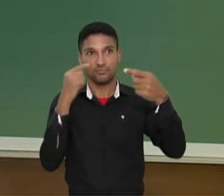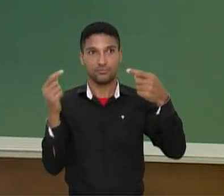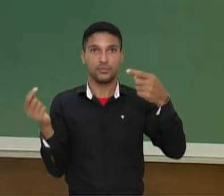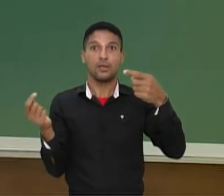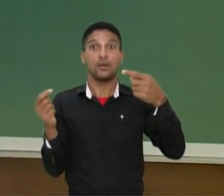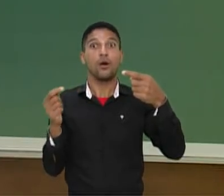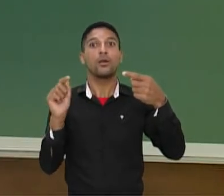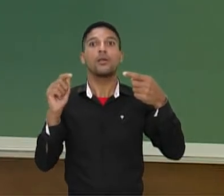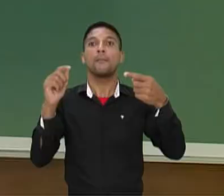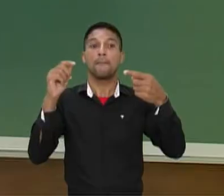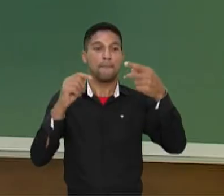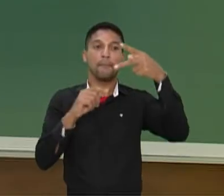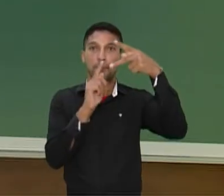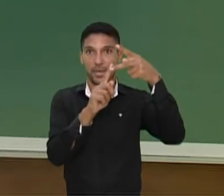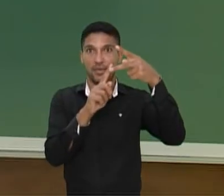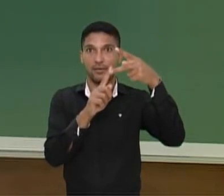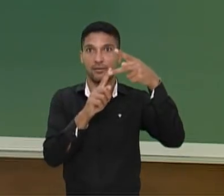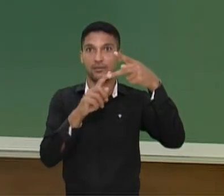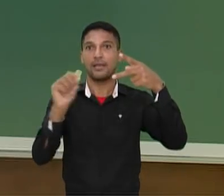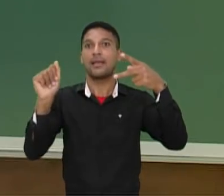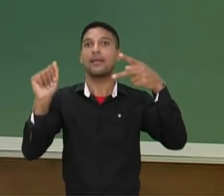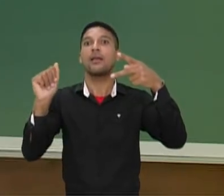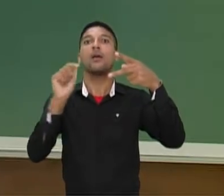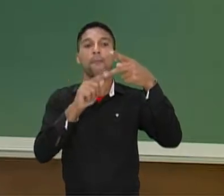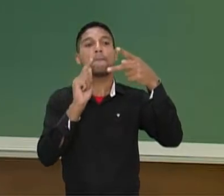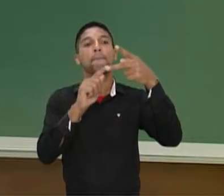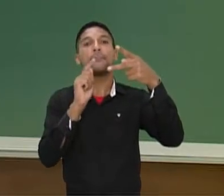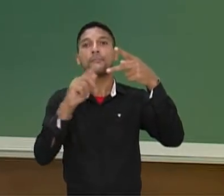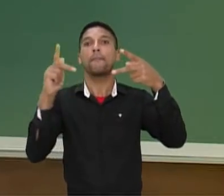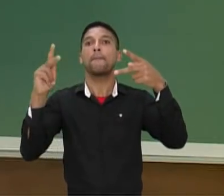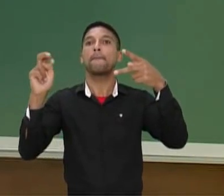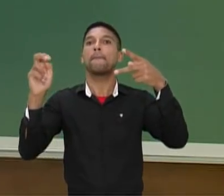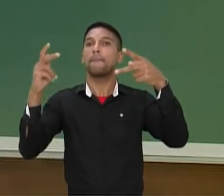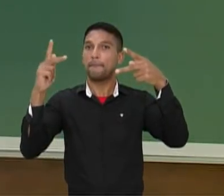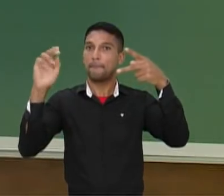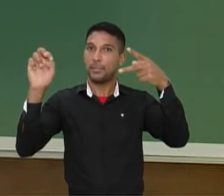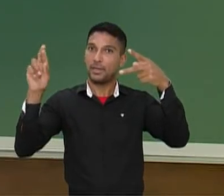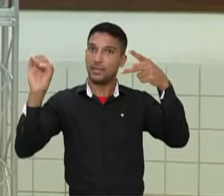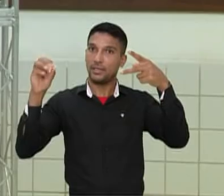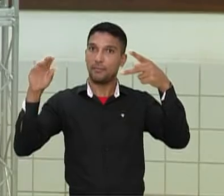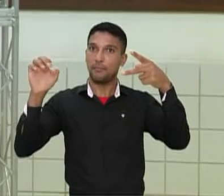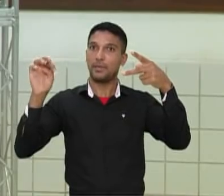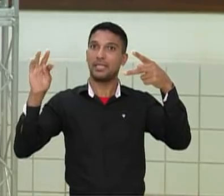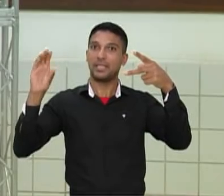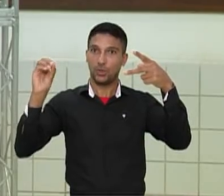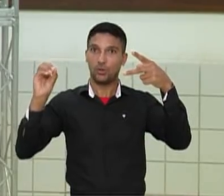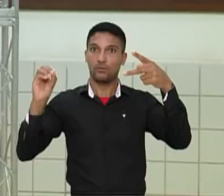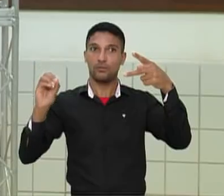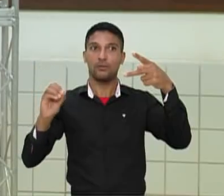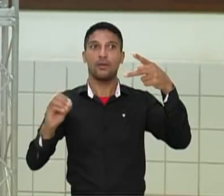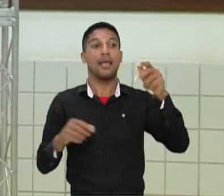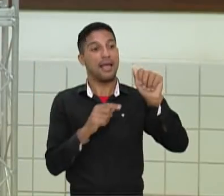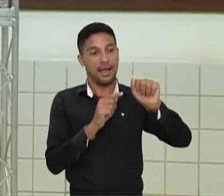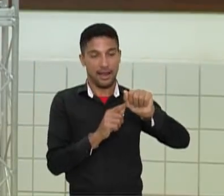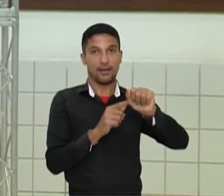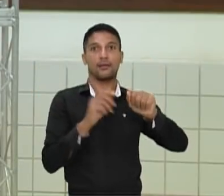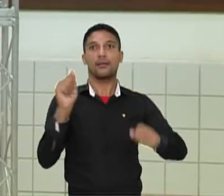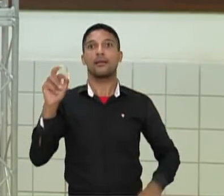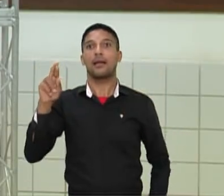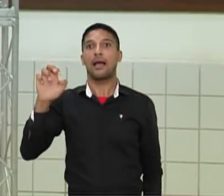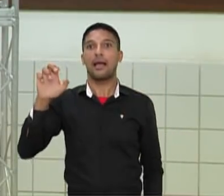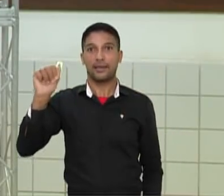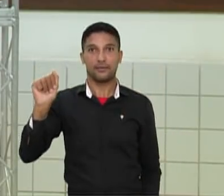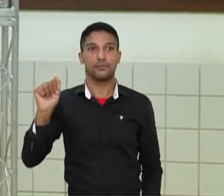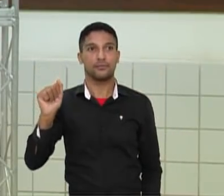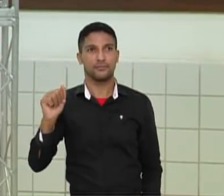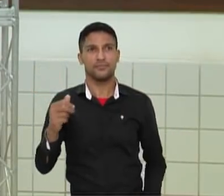tá bom? E retomamos algumas operações com os polinômios, com as letrinhas, porque a gente gosta de trabalhar com letra, né? Gosta sim, você vai